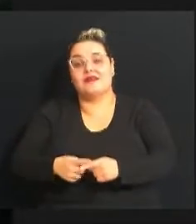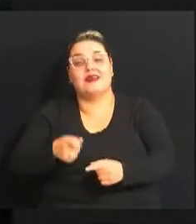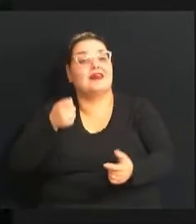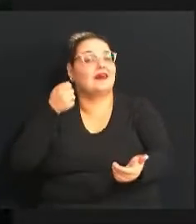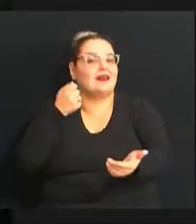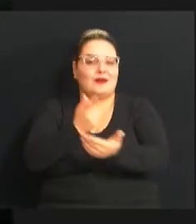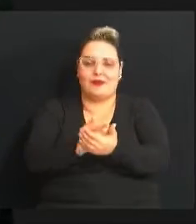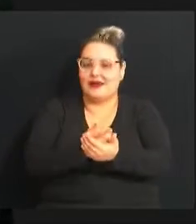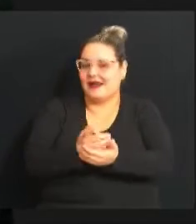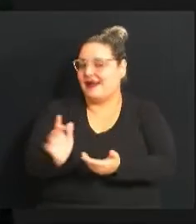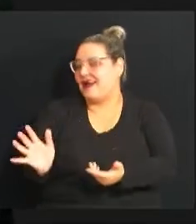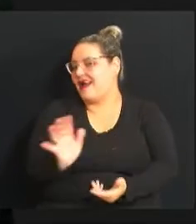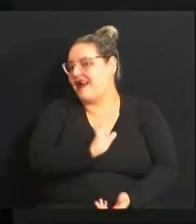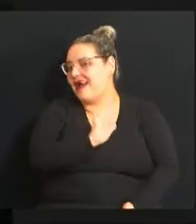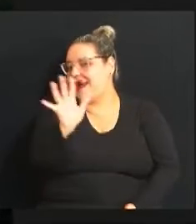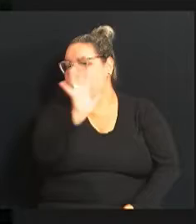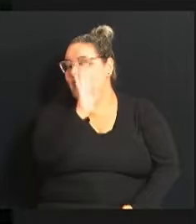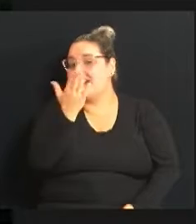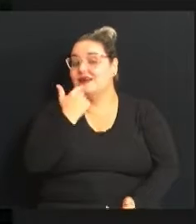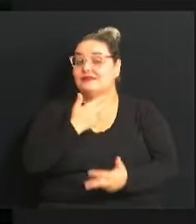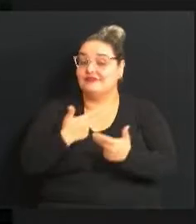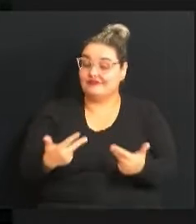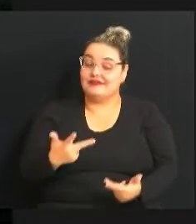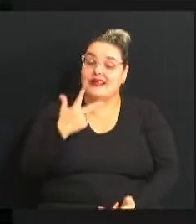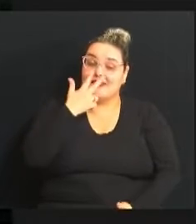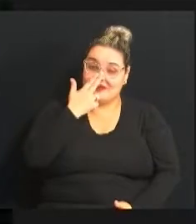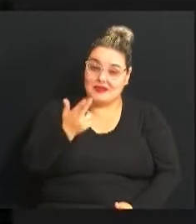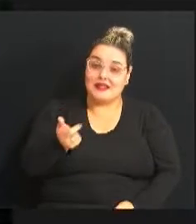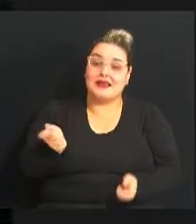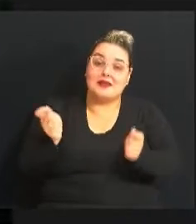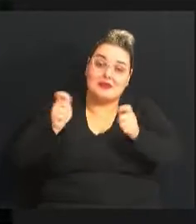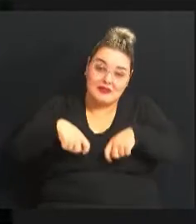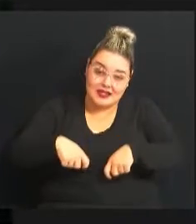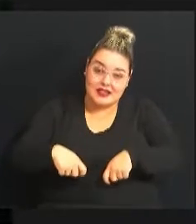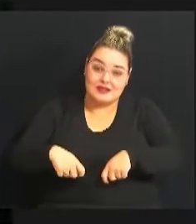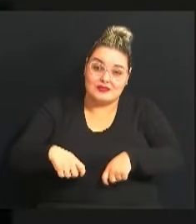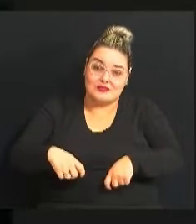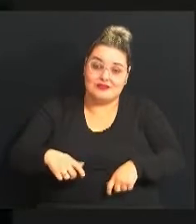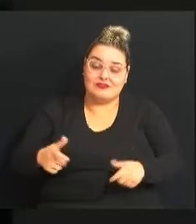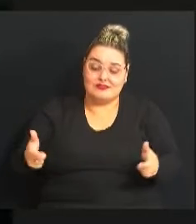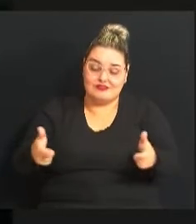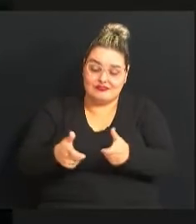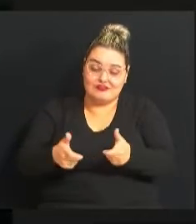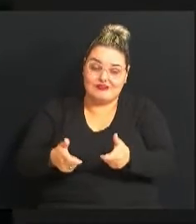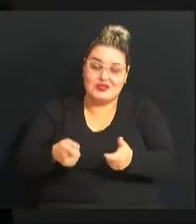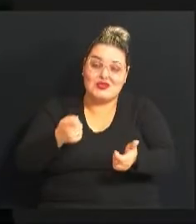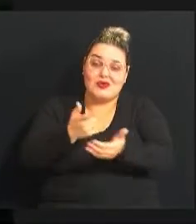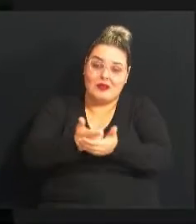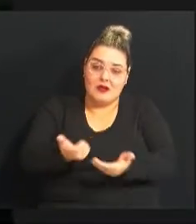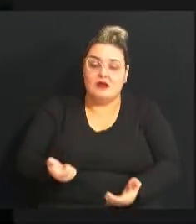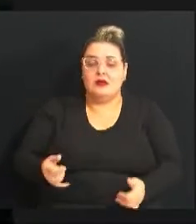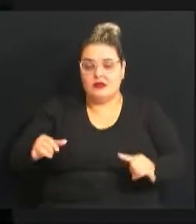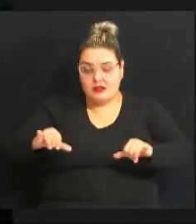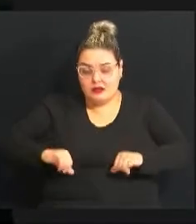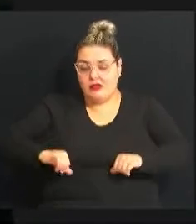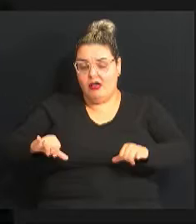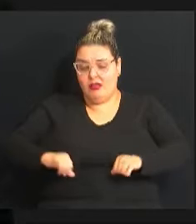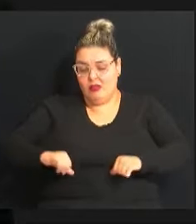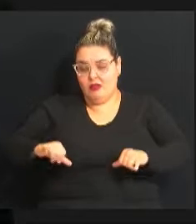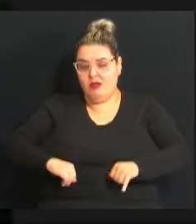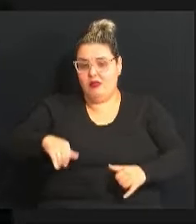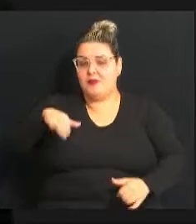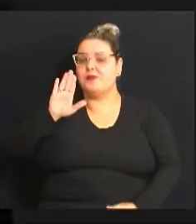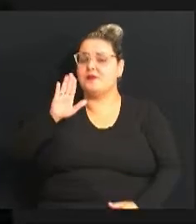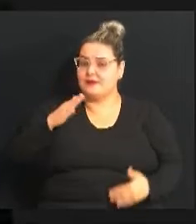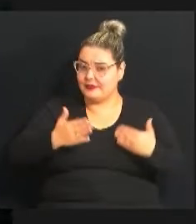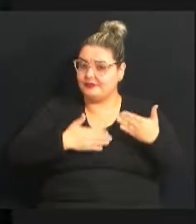né, e aí mais vai parecer que menos capacidade de compra ele tem. Então, quem sofre ainda por cima, mais ainda nesse processo